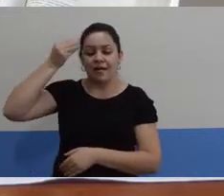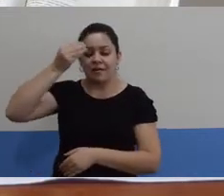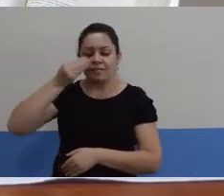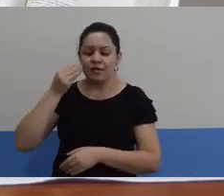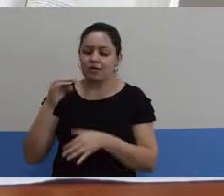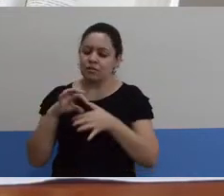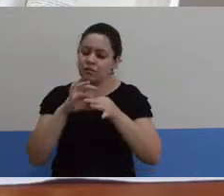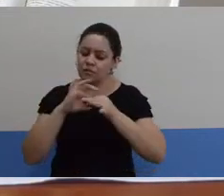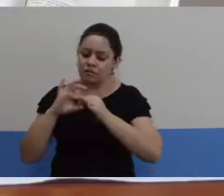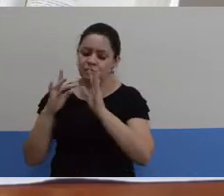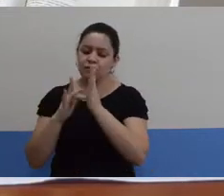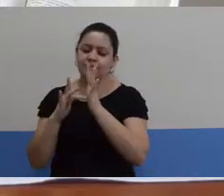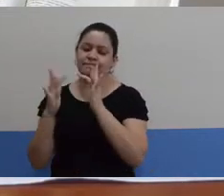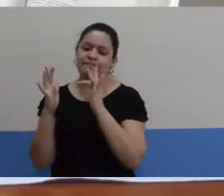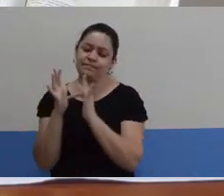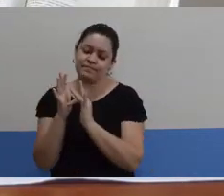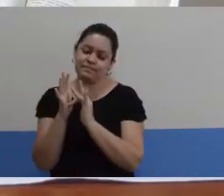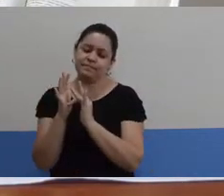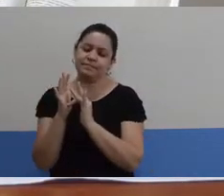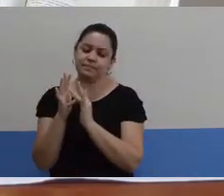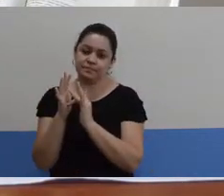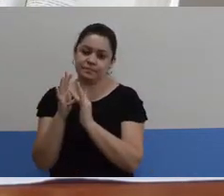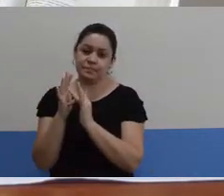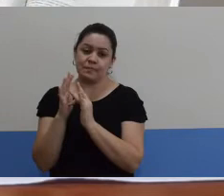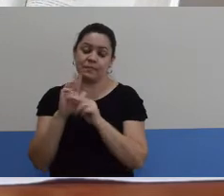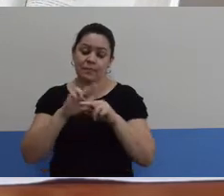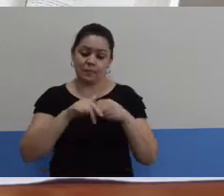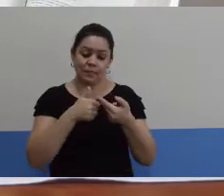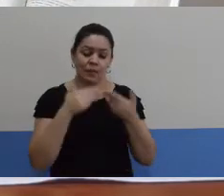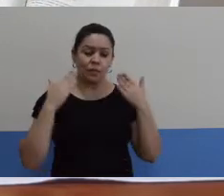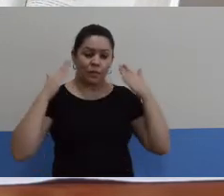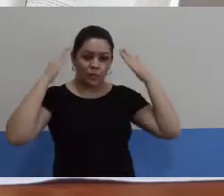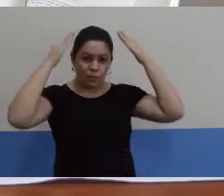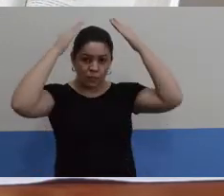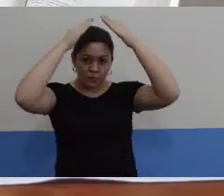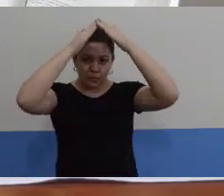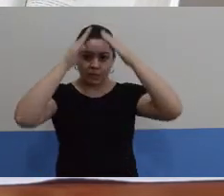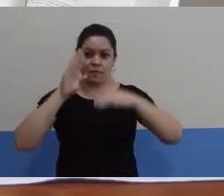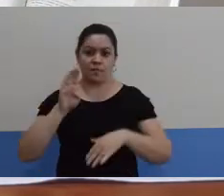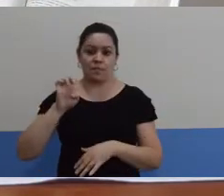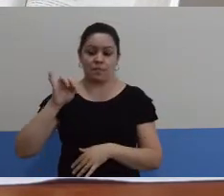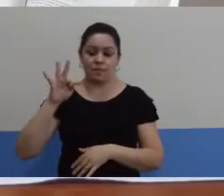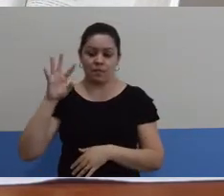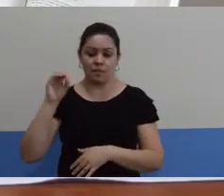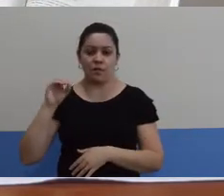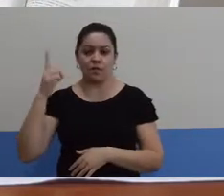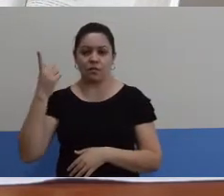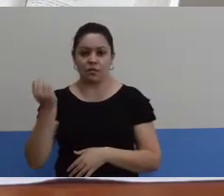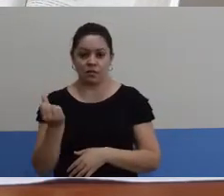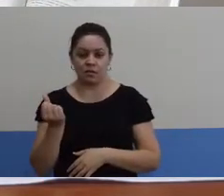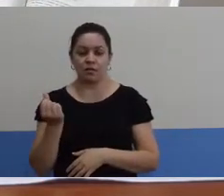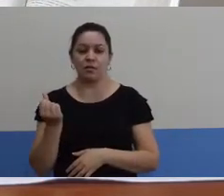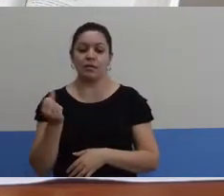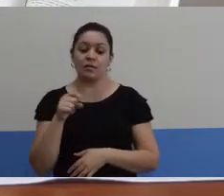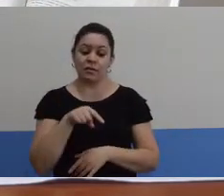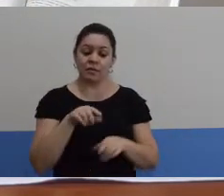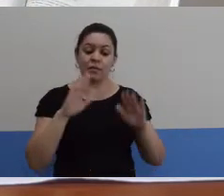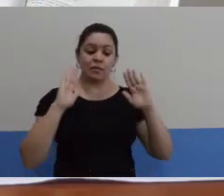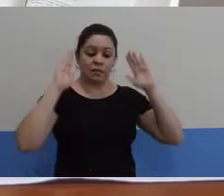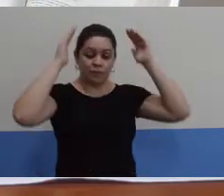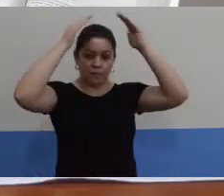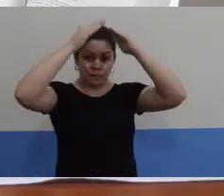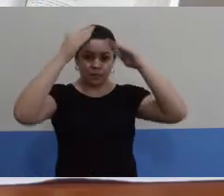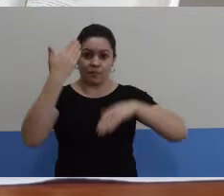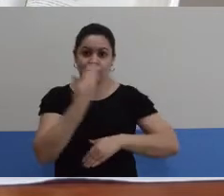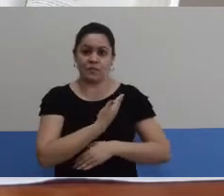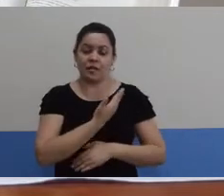Por isso o Papa Bento XVI e o Papa Francisco têm lembrado que a igreja, ela não é